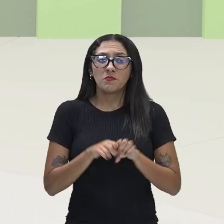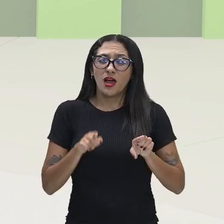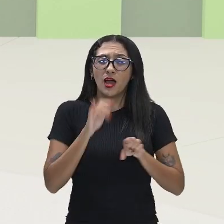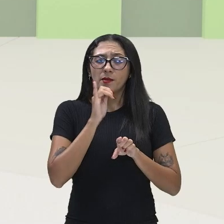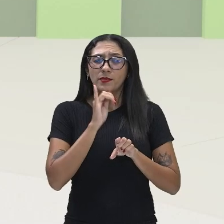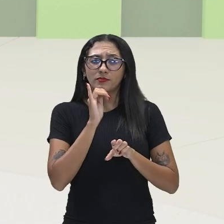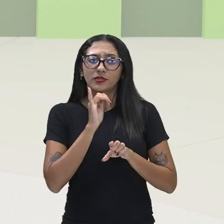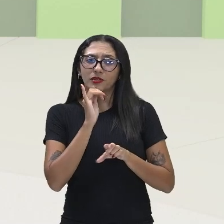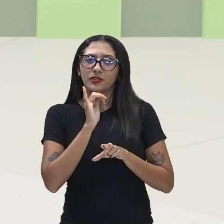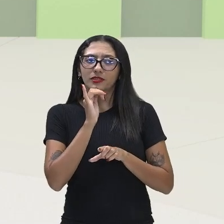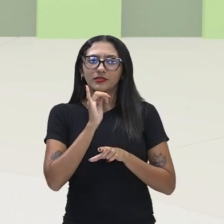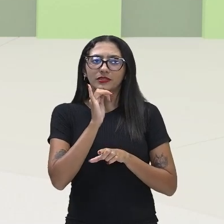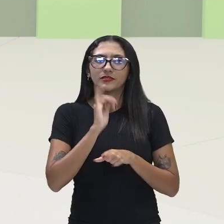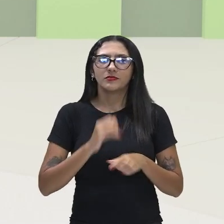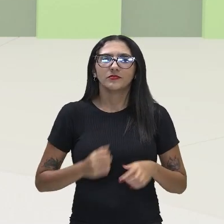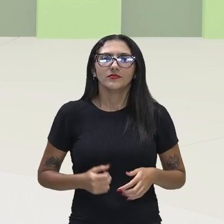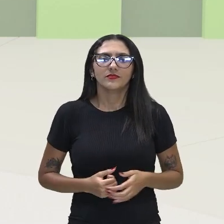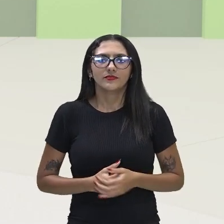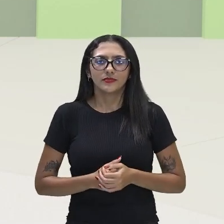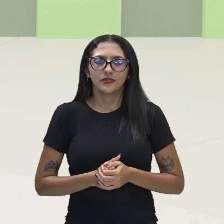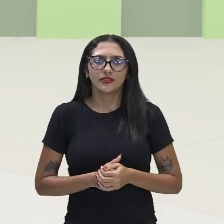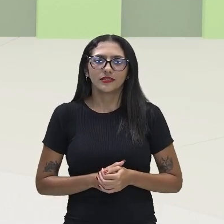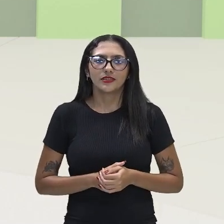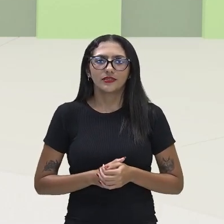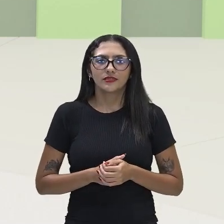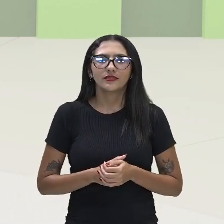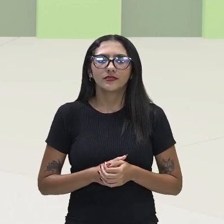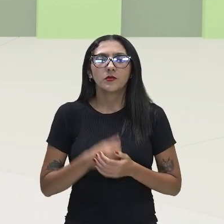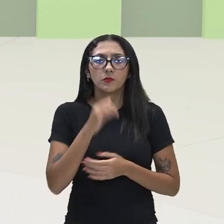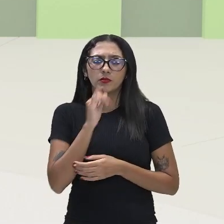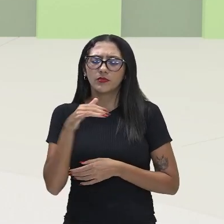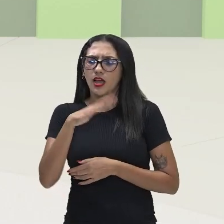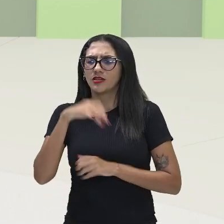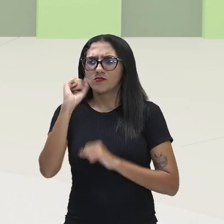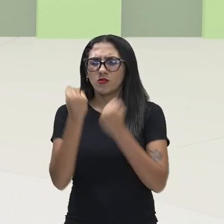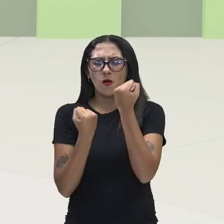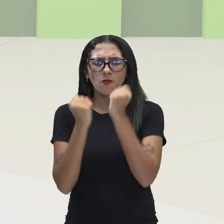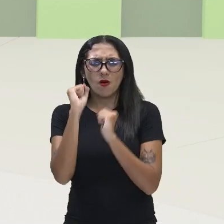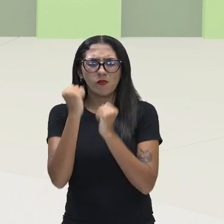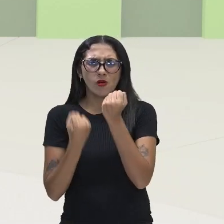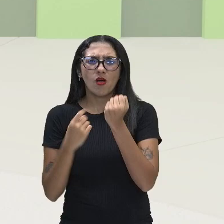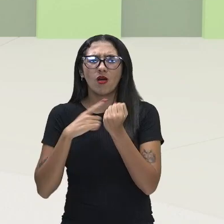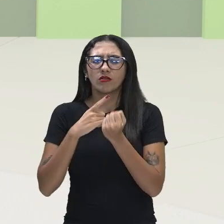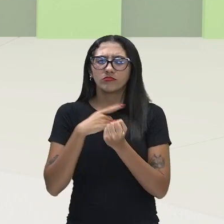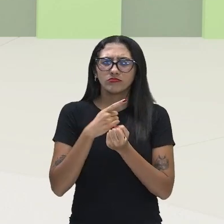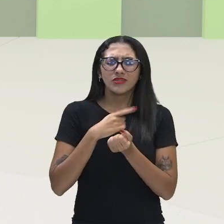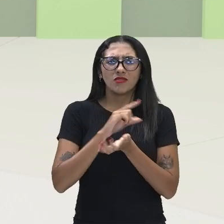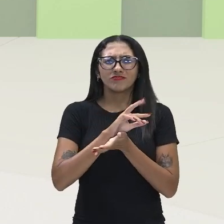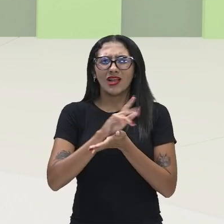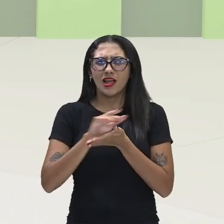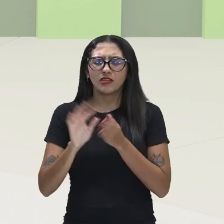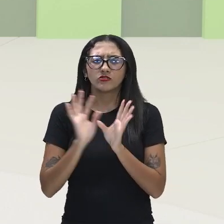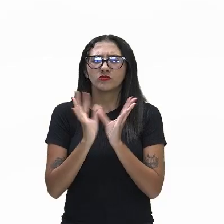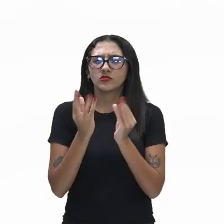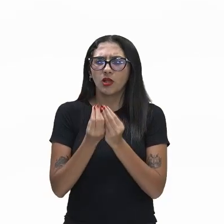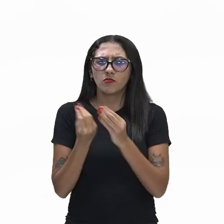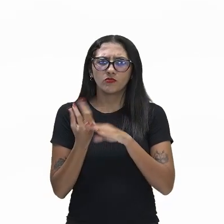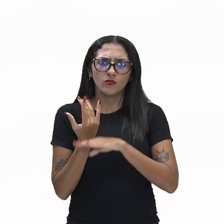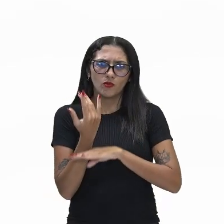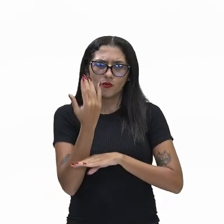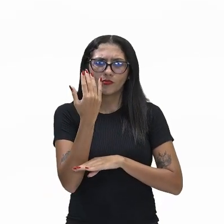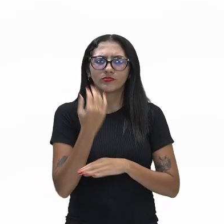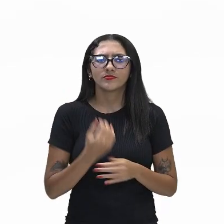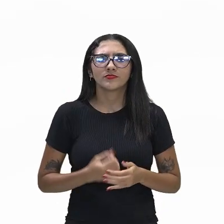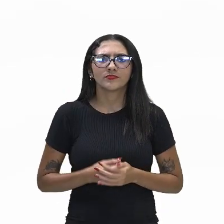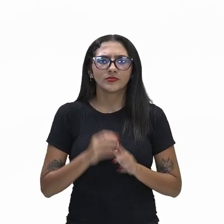das atividades industriais, eles então estão causando aquecimento global. Vejam aí que